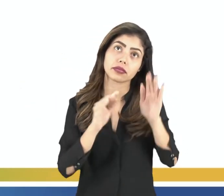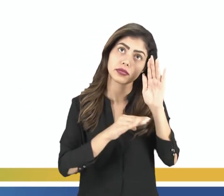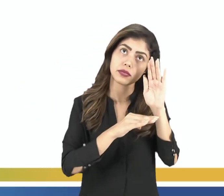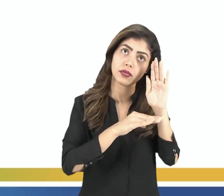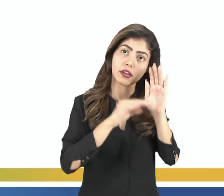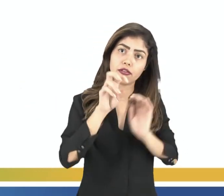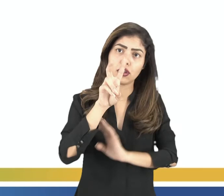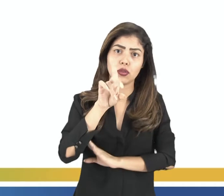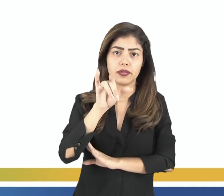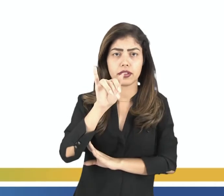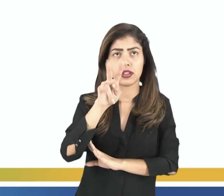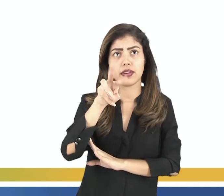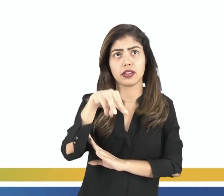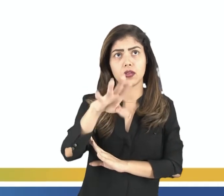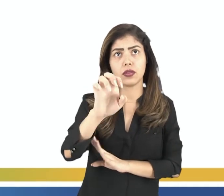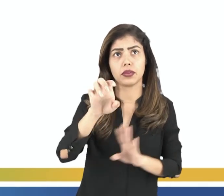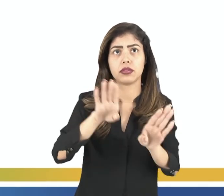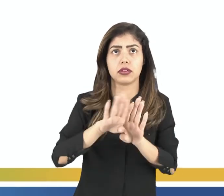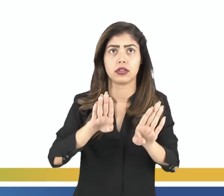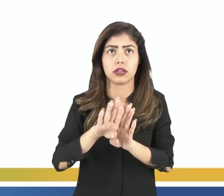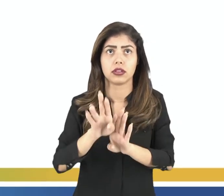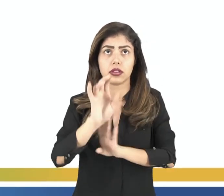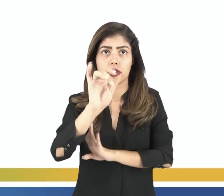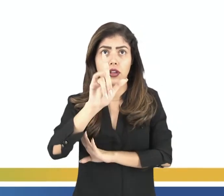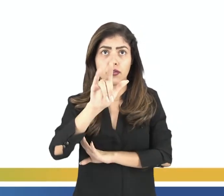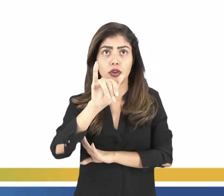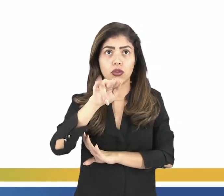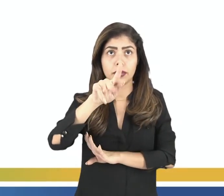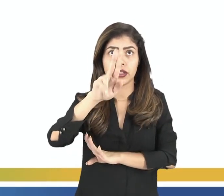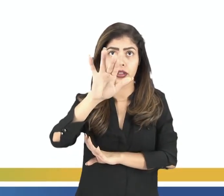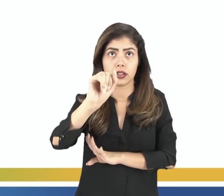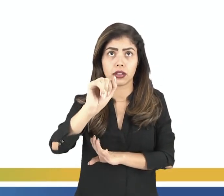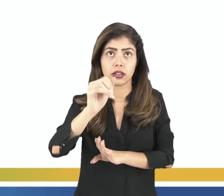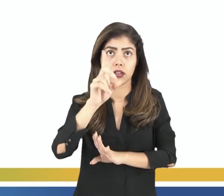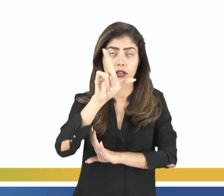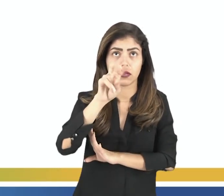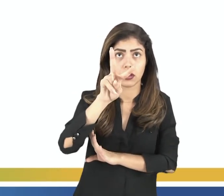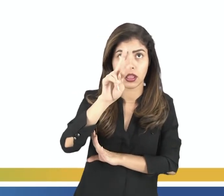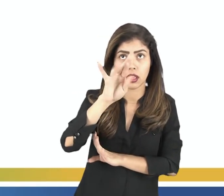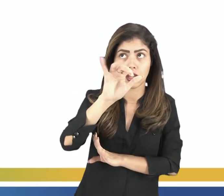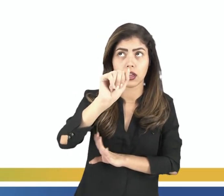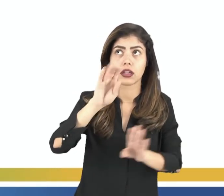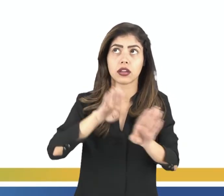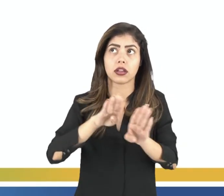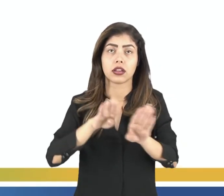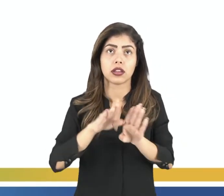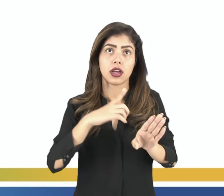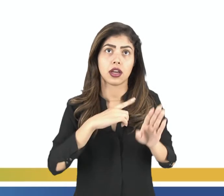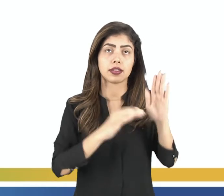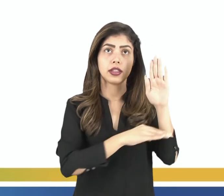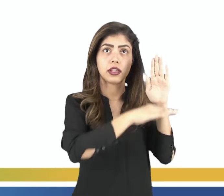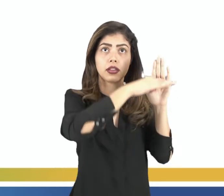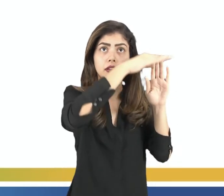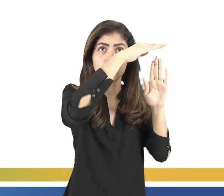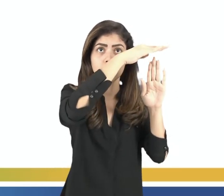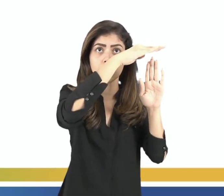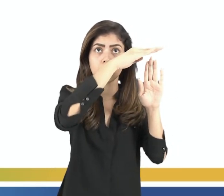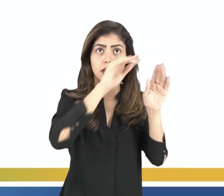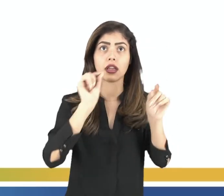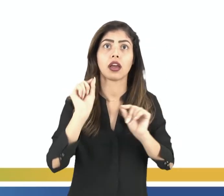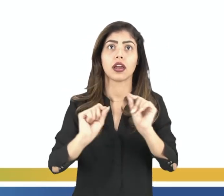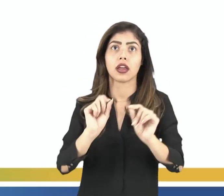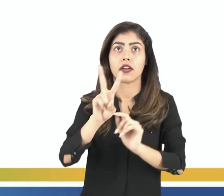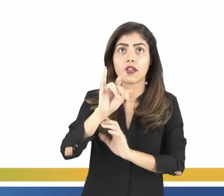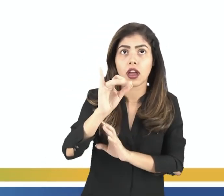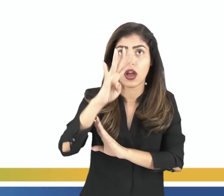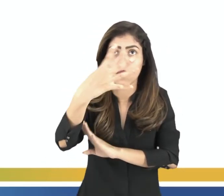um líquido volátil diminui 4% a cada 10 minutos. O tempo necessário para que o volume